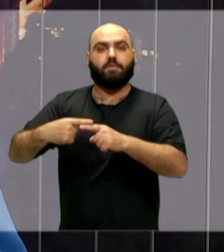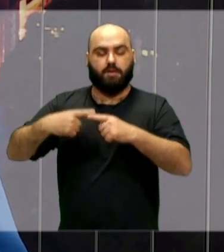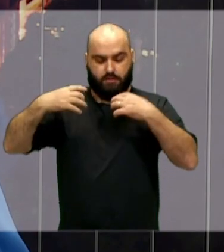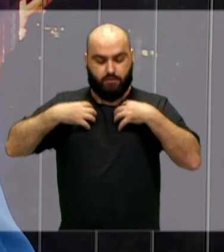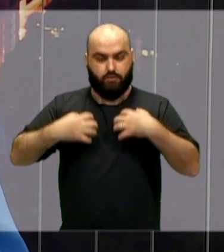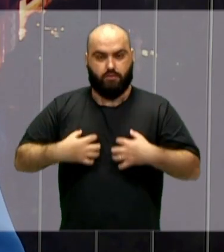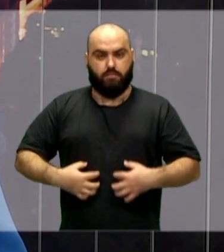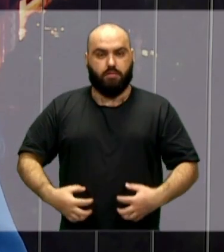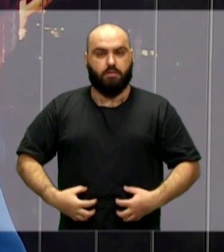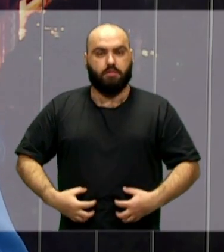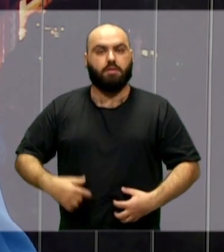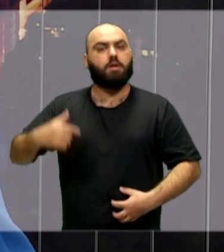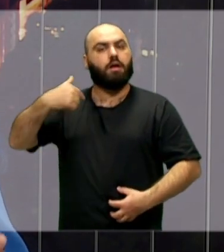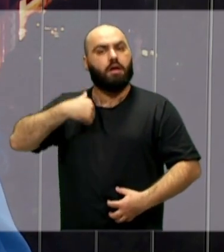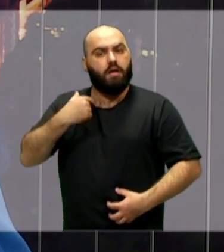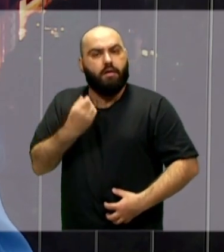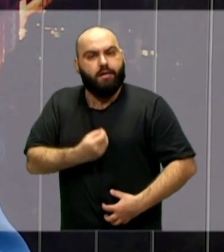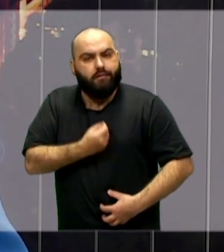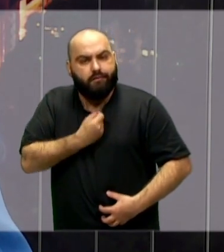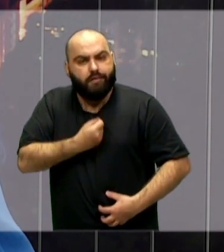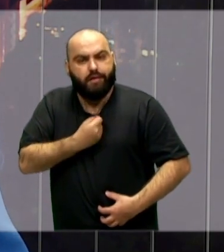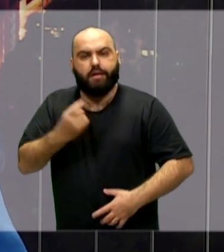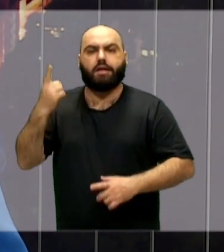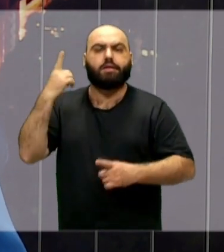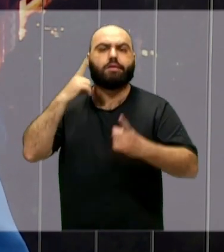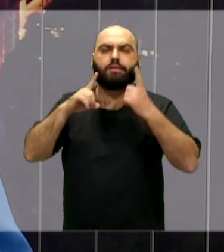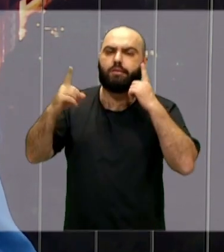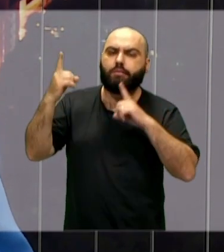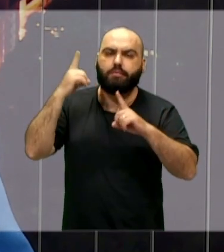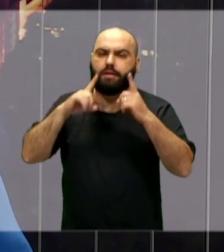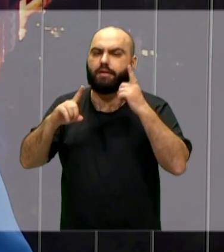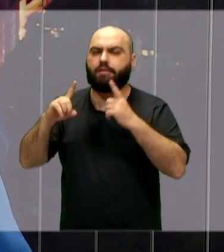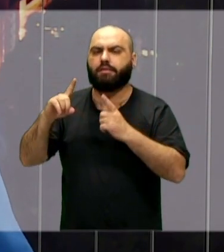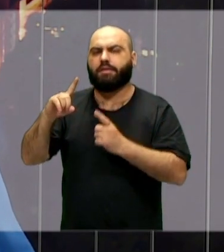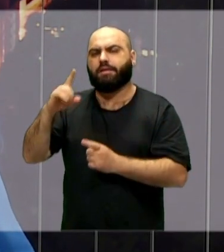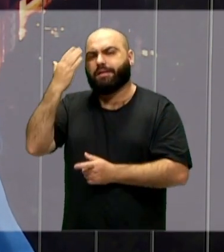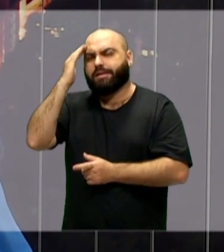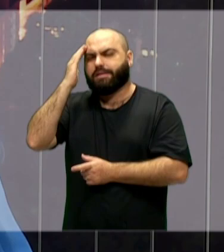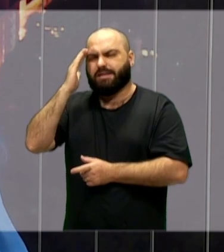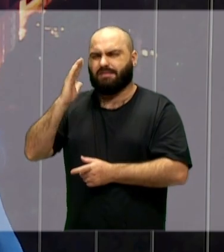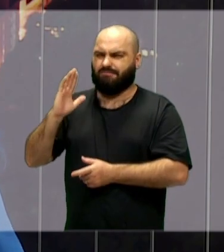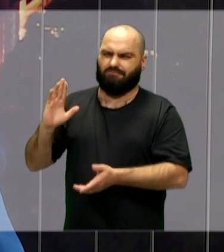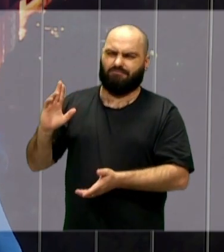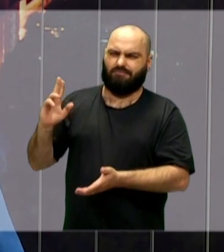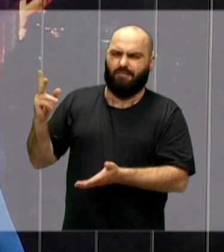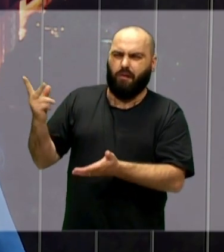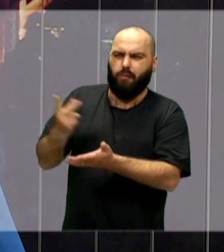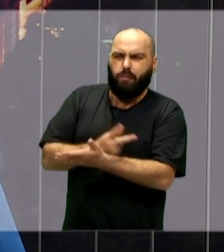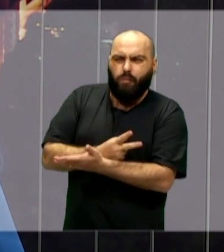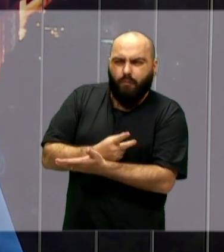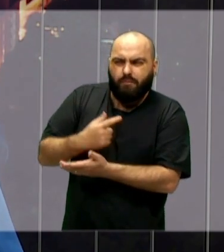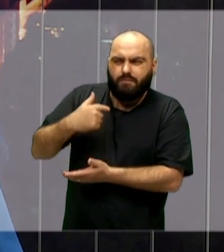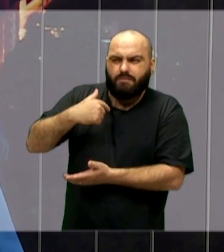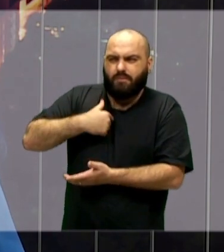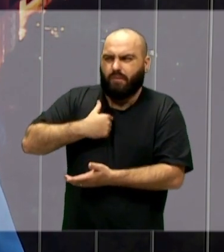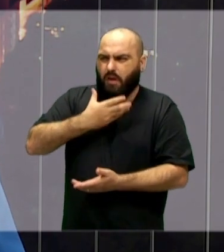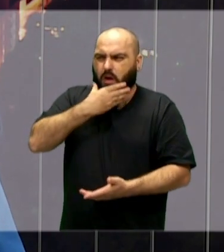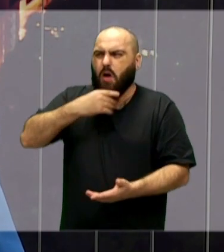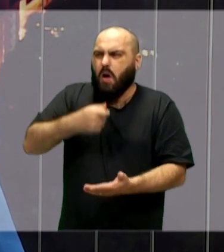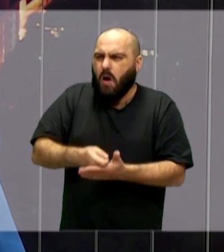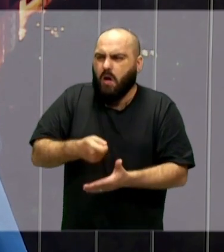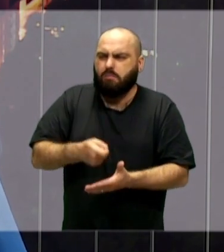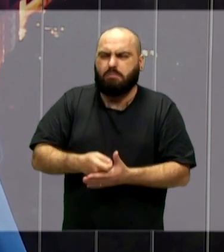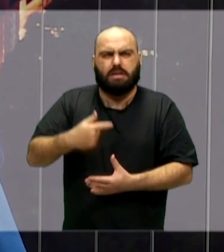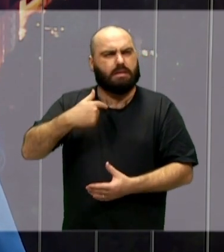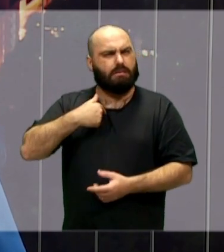Mas conforme eu fui vivendo e descobrindo, me entendendo, eu percebi que, opa, não tá certo isso daí. Não sou o homem que impuseram que era para eu